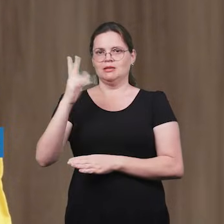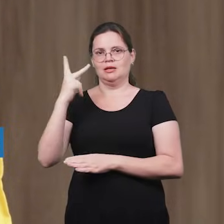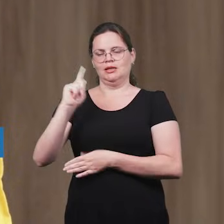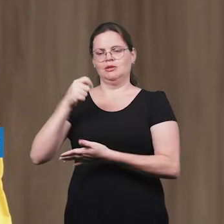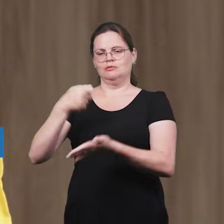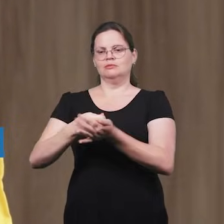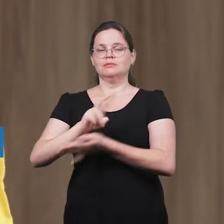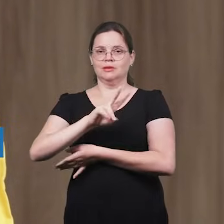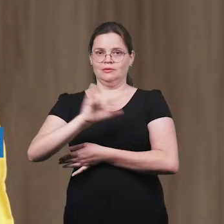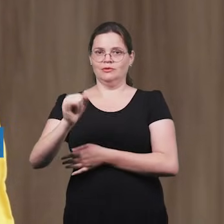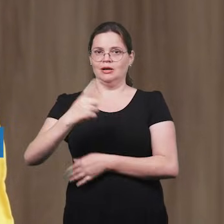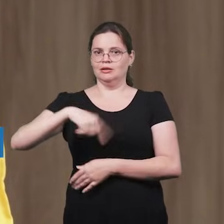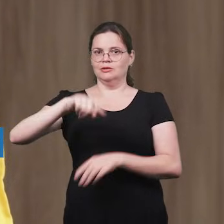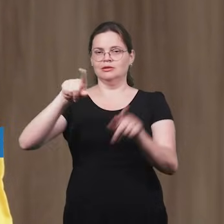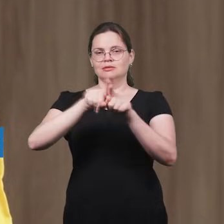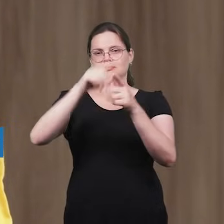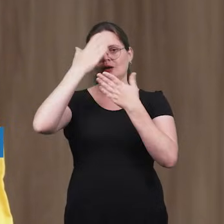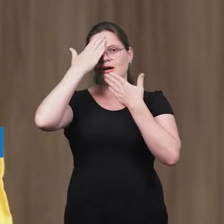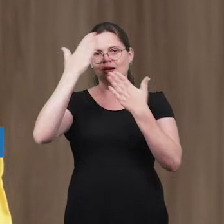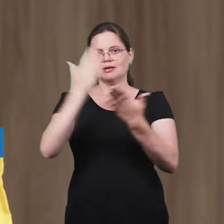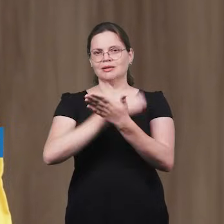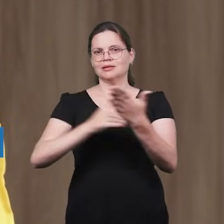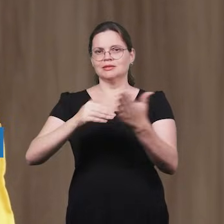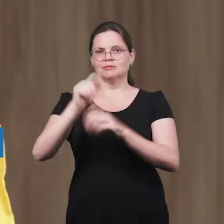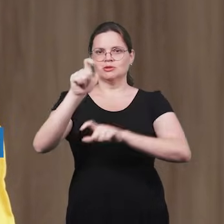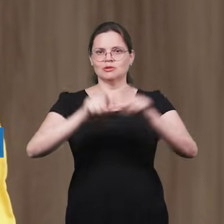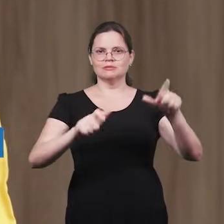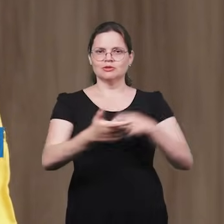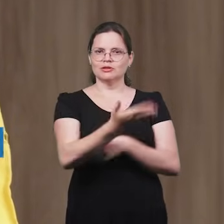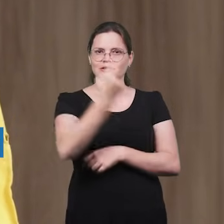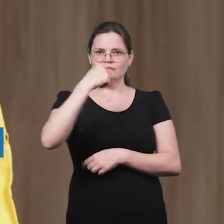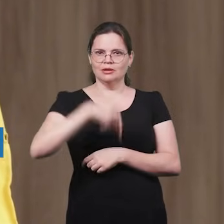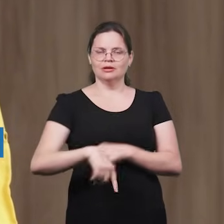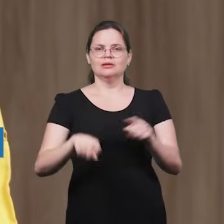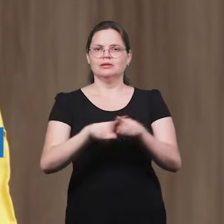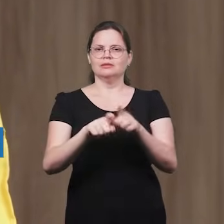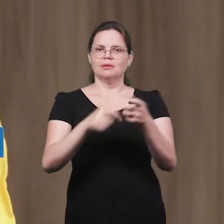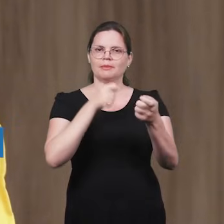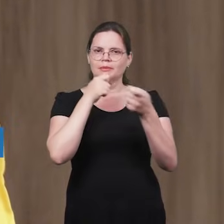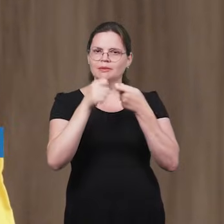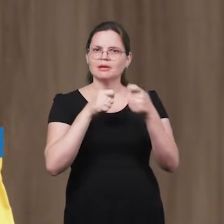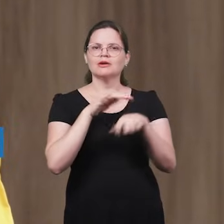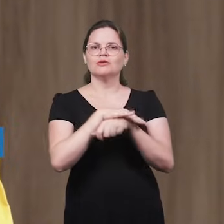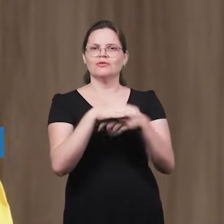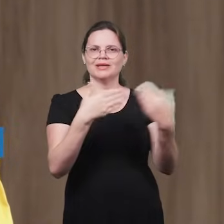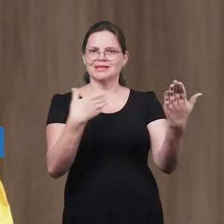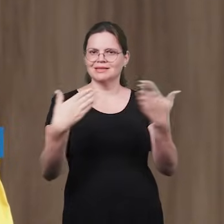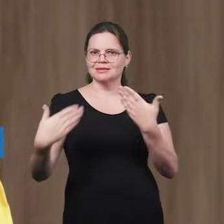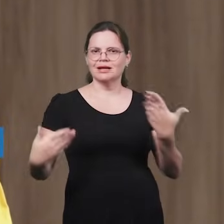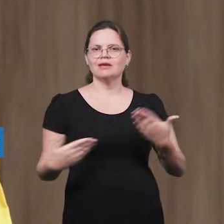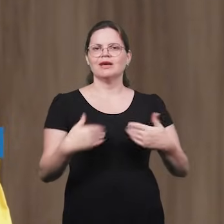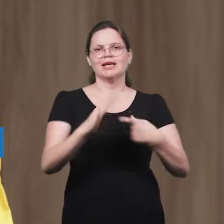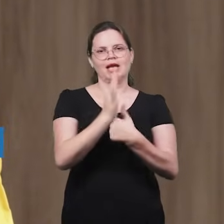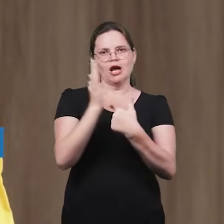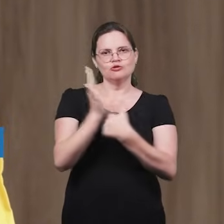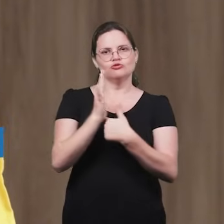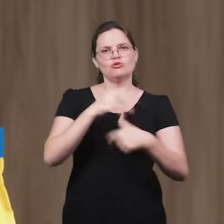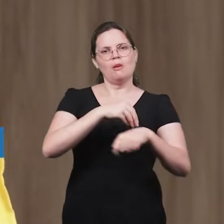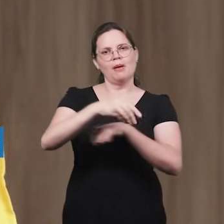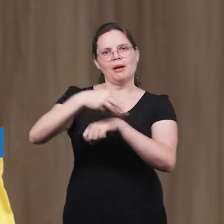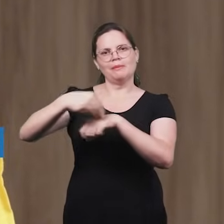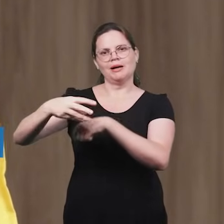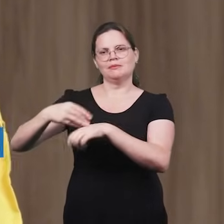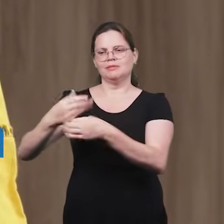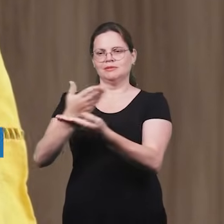Nós também agradecemos a todos que vieram, que entrevistaram, né, que deram as suas contribuições para as famílias,